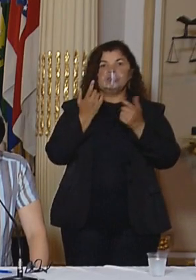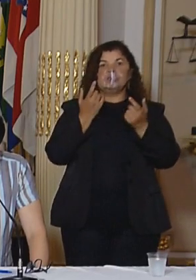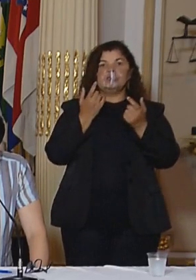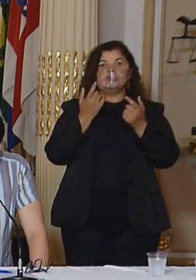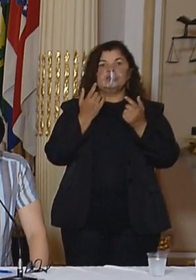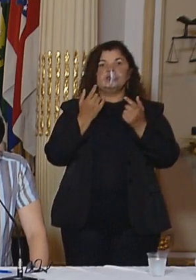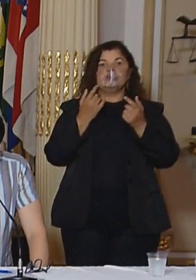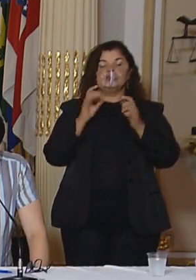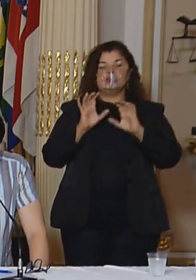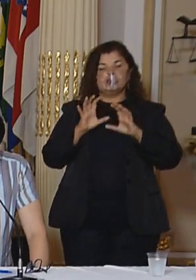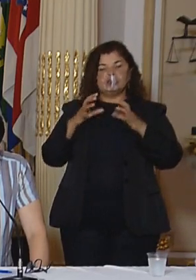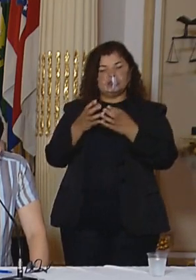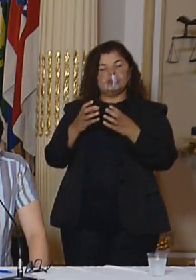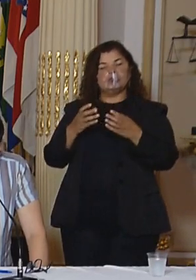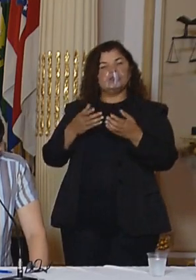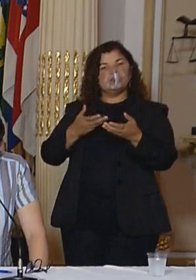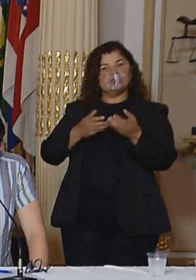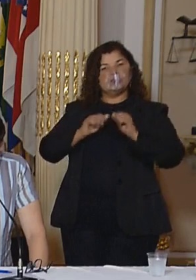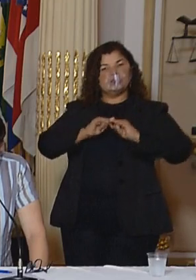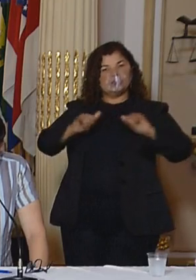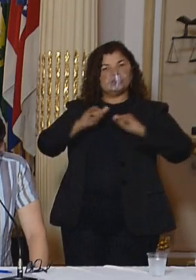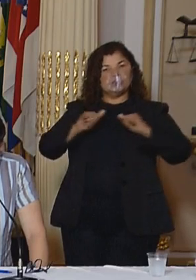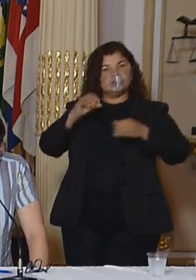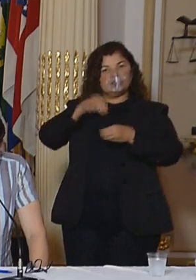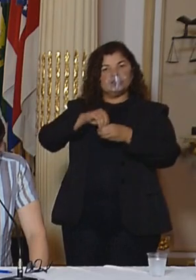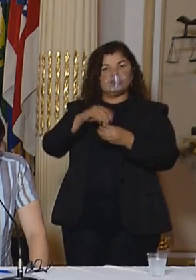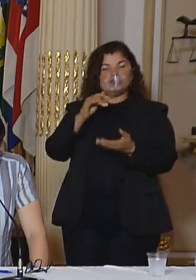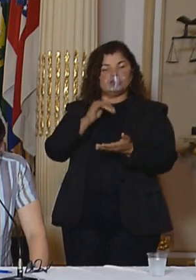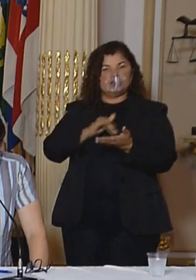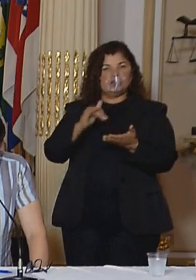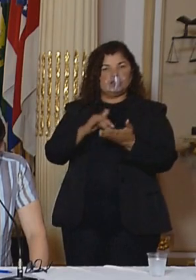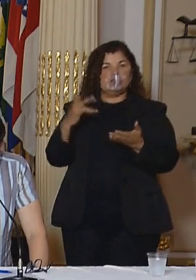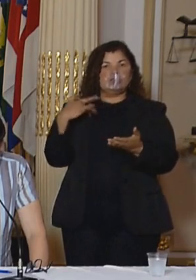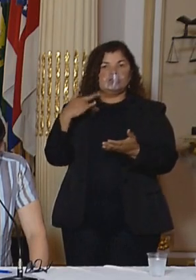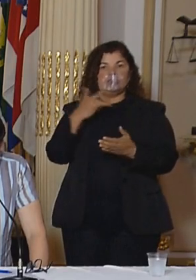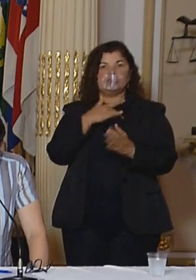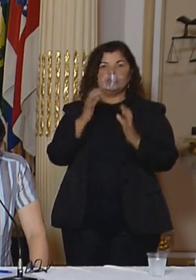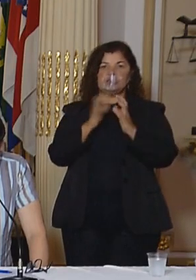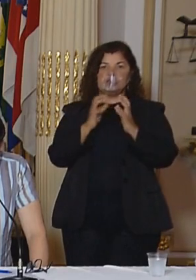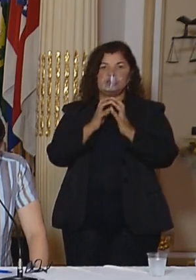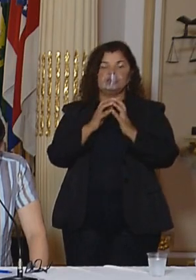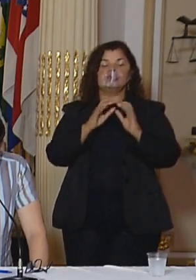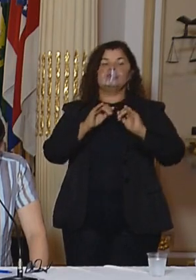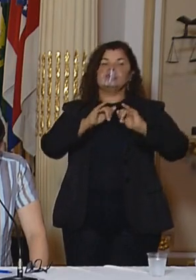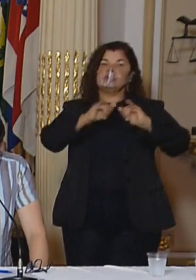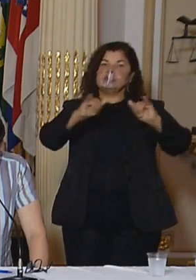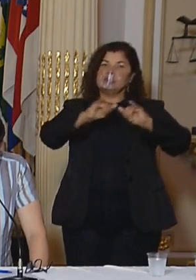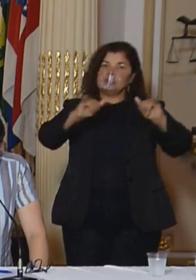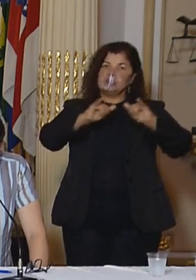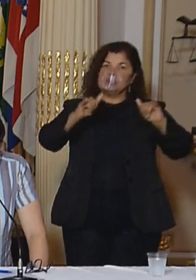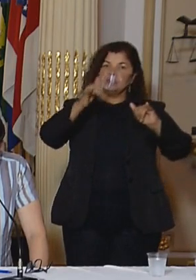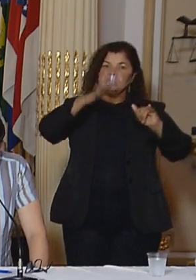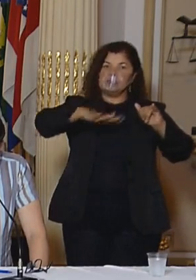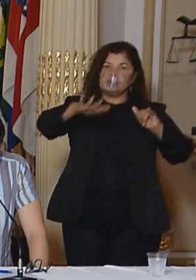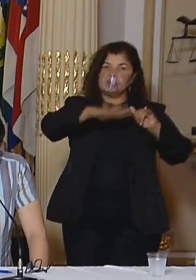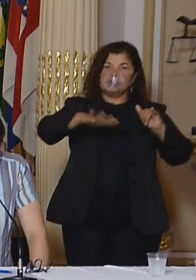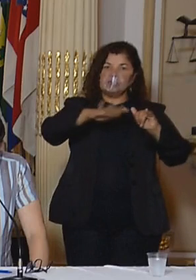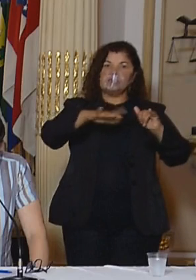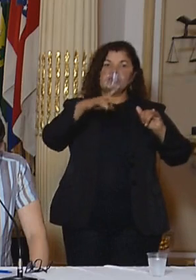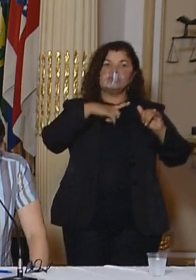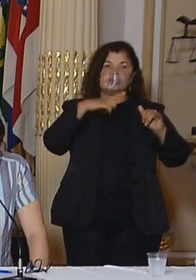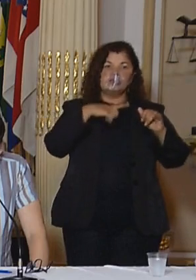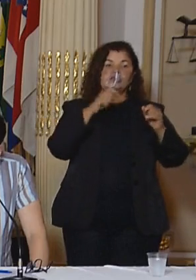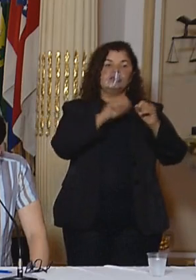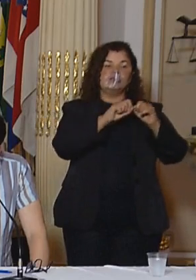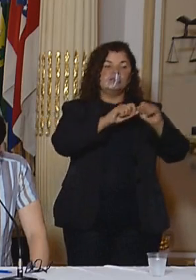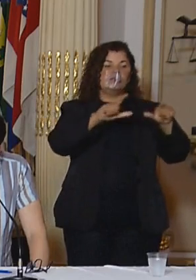comunicado interno de ampla divulgação na Secretaria de Saúde do Recife, chamando atenção às pessoas na ponta que fazem a